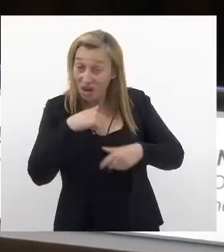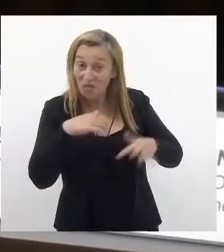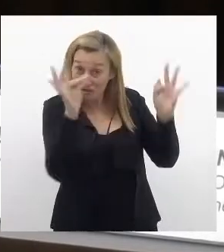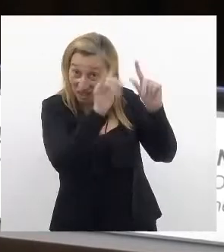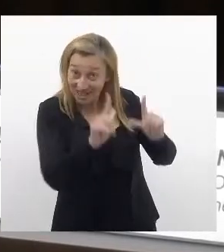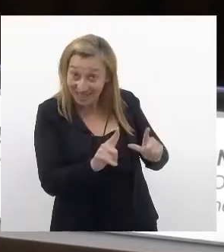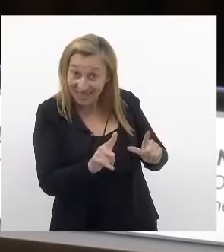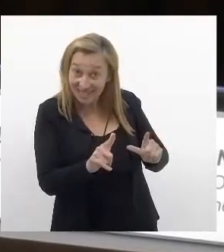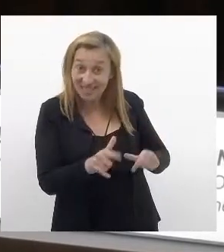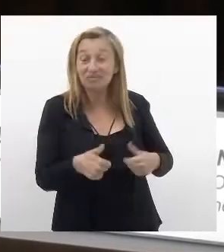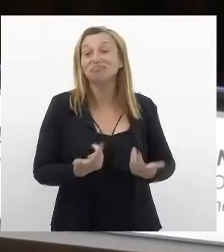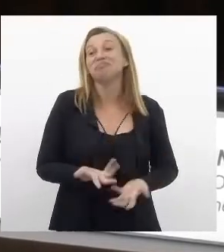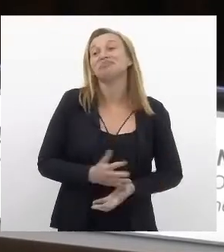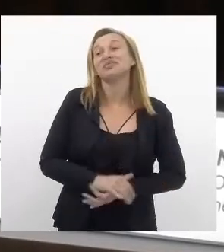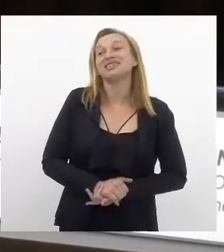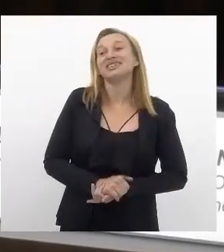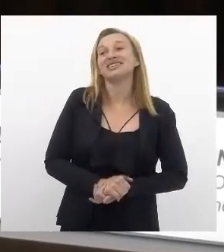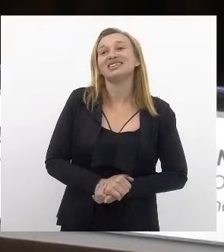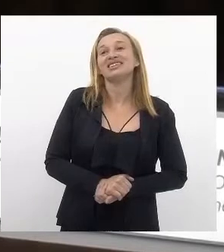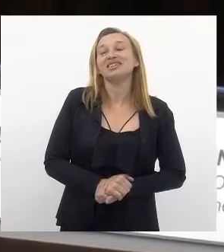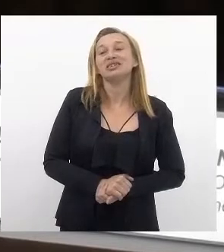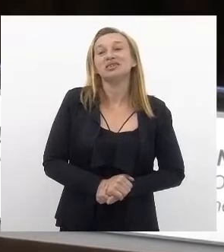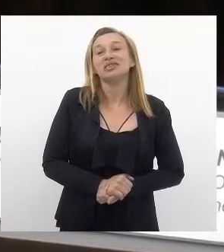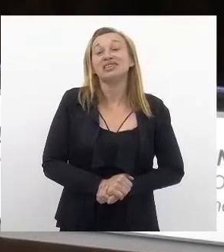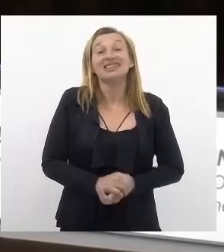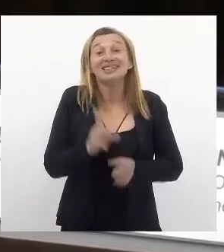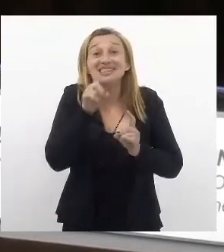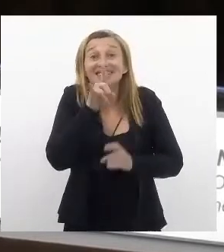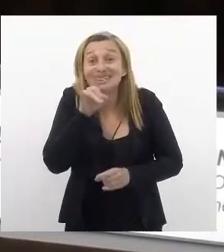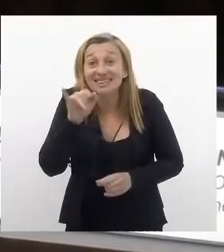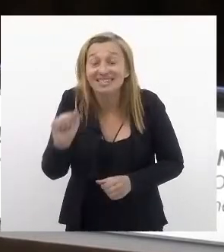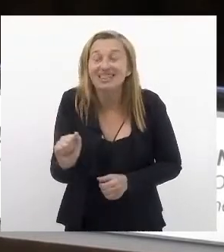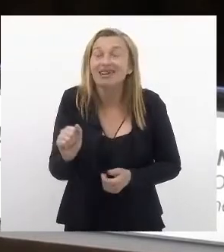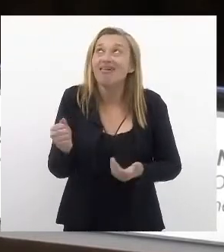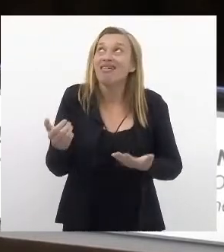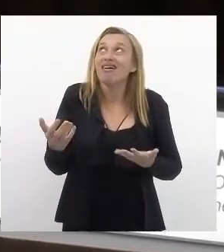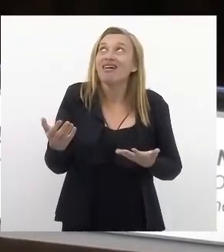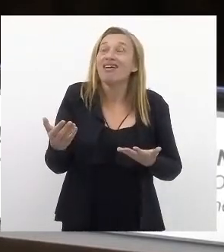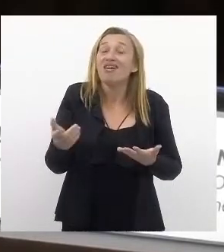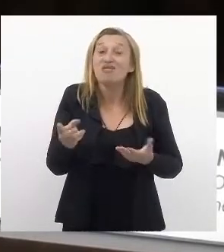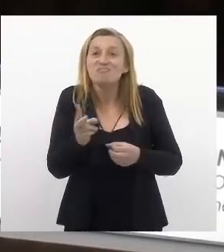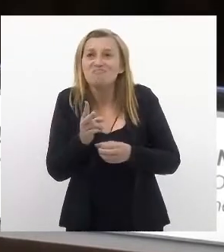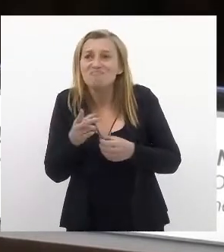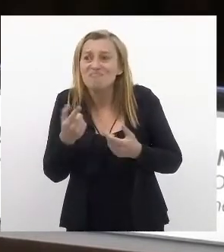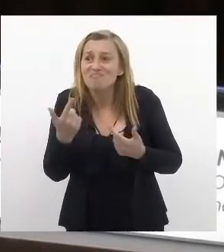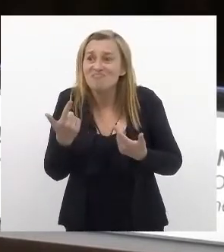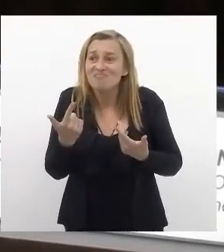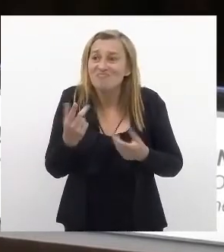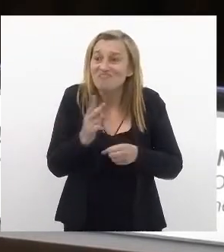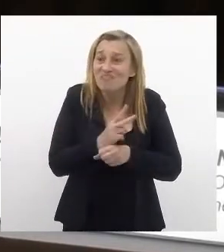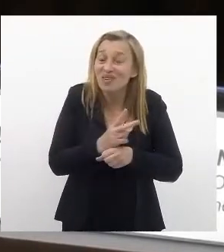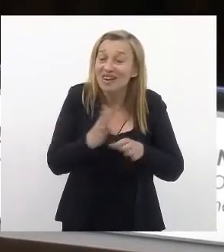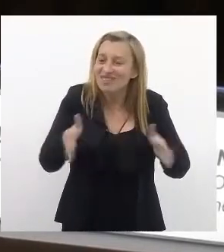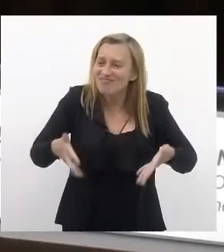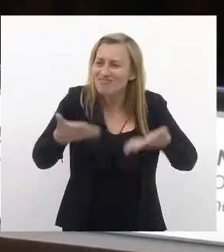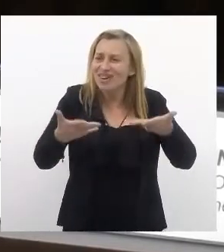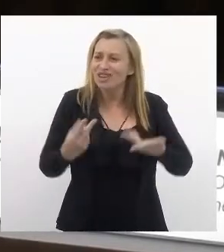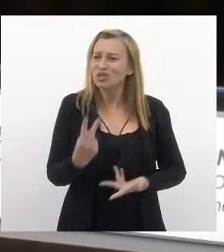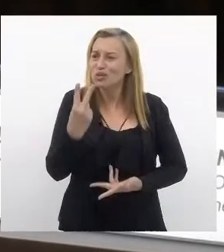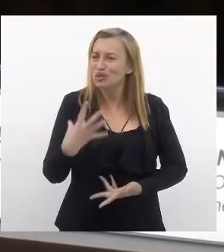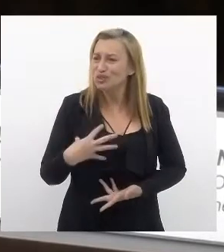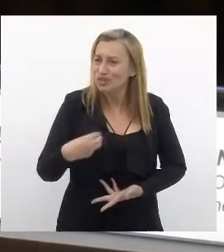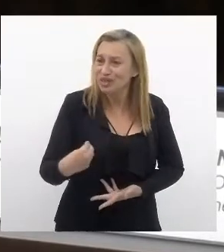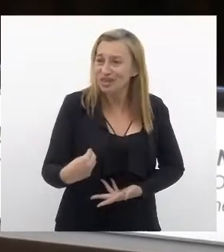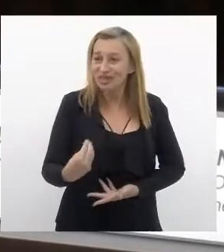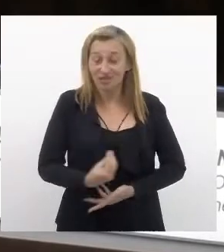feliz e nesse dia procurei estimular os meus 2 filhos que